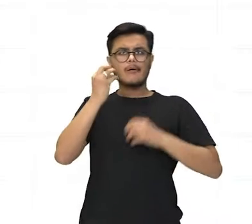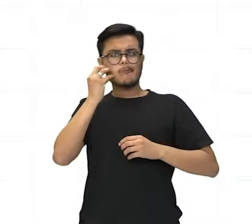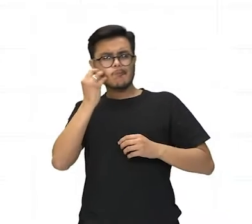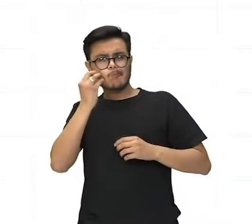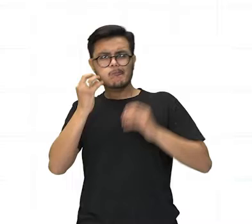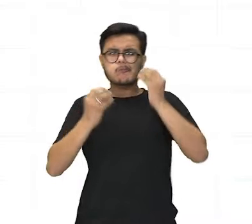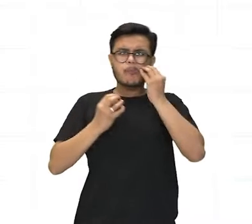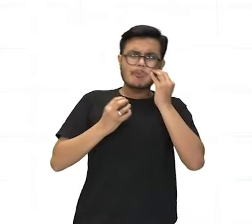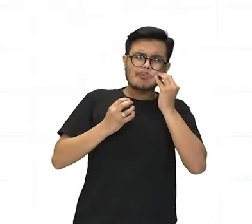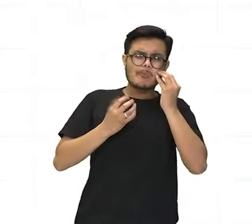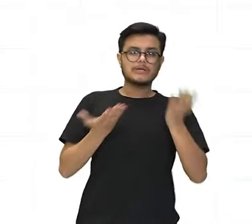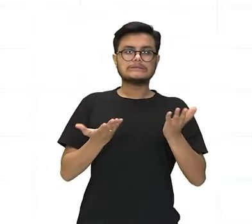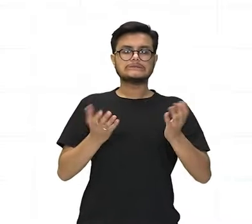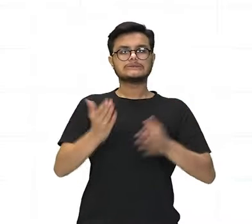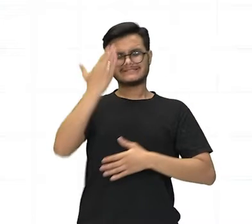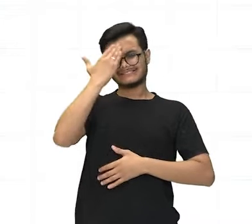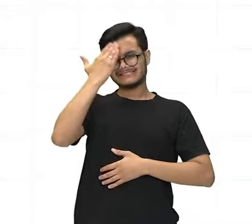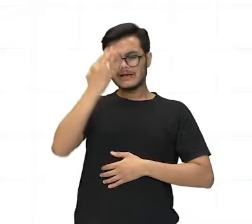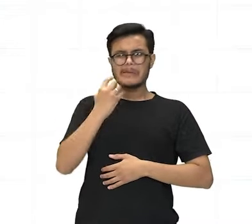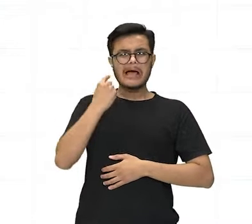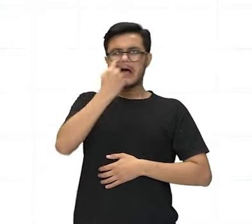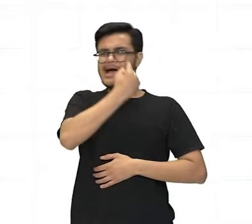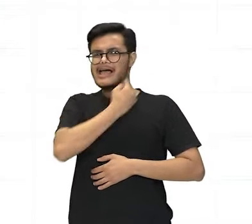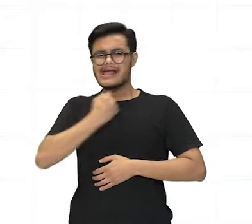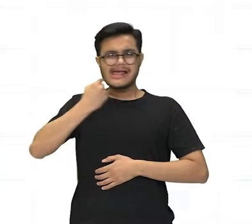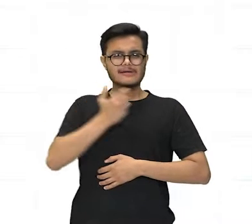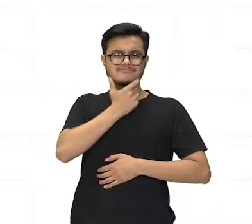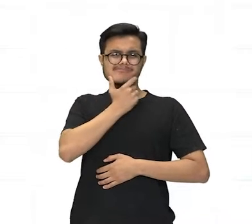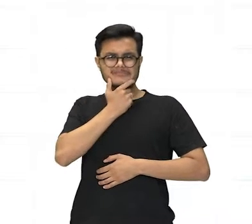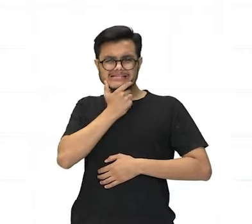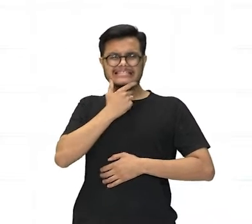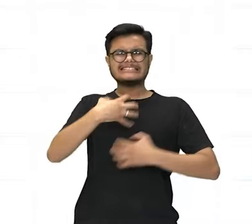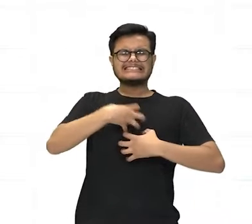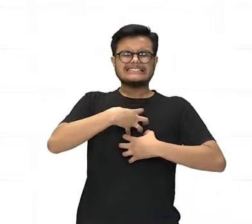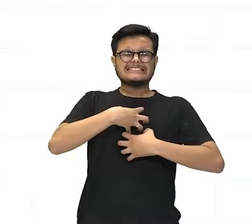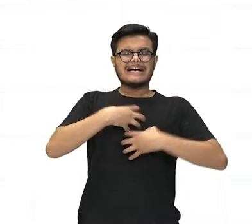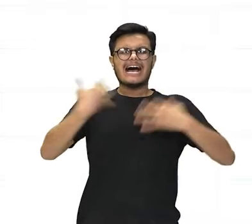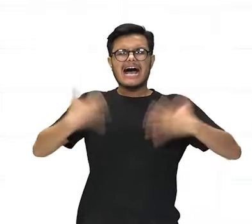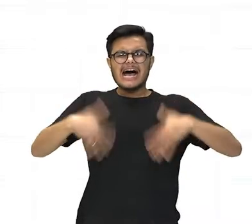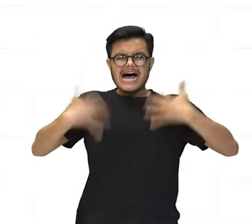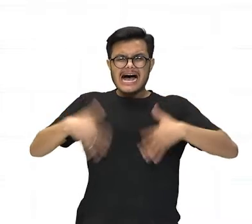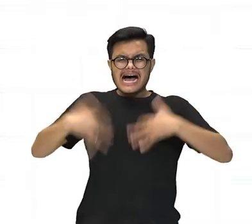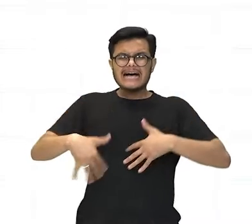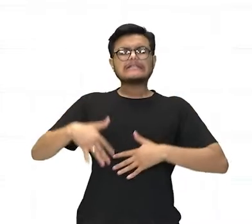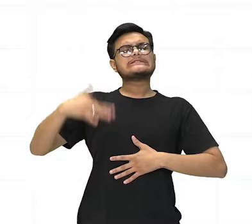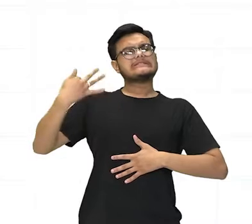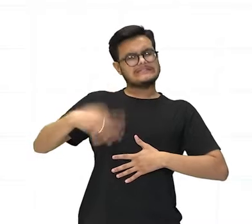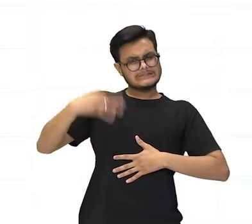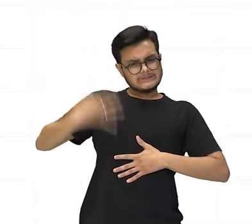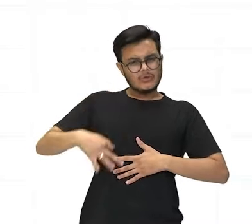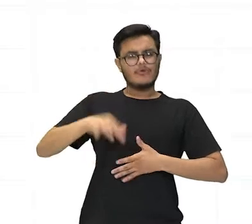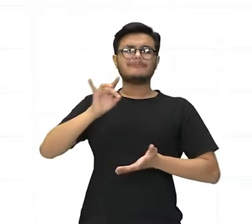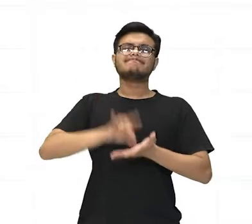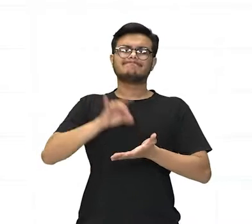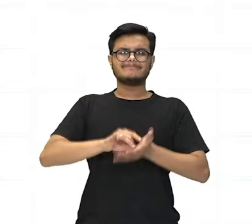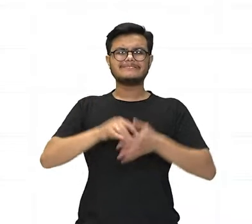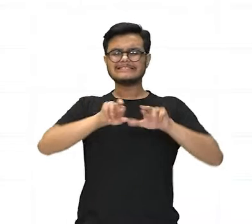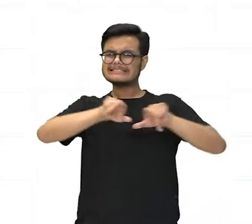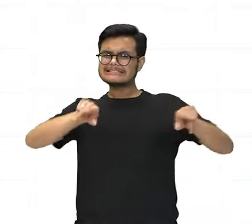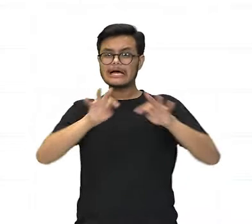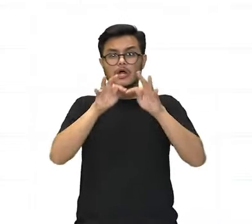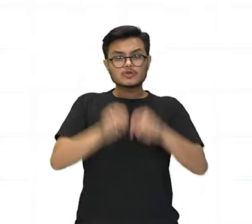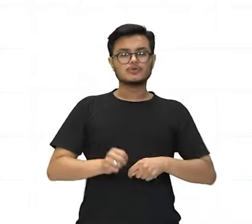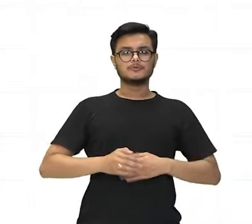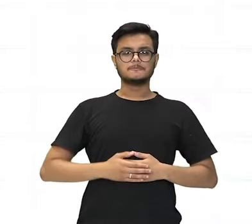sabemos que quando a gente bate essa região, né, pode machucar não somente o dente, mas também a gengiva, o lábio, a língua e